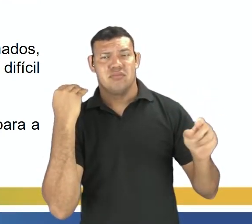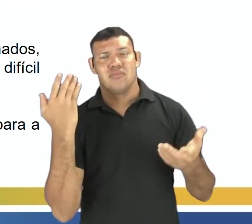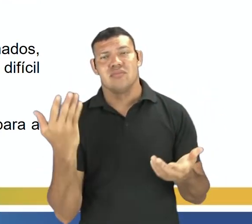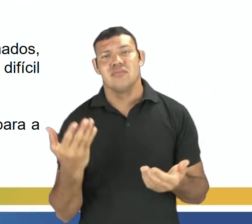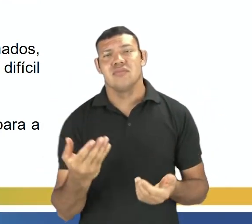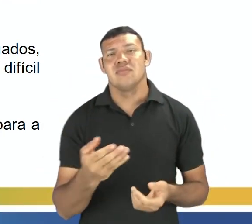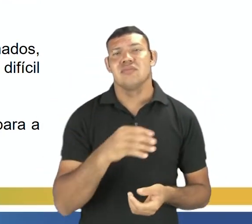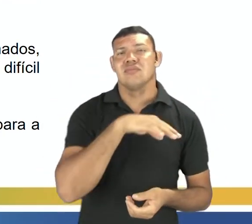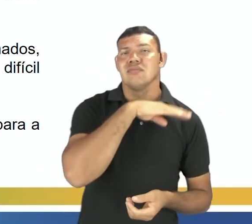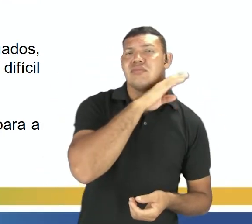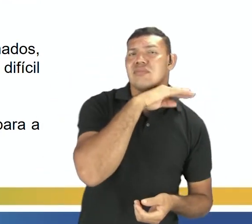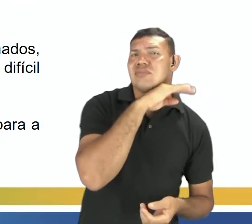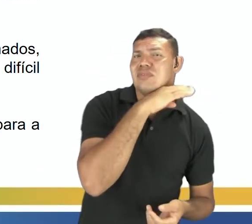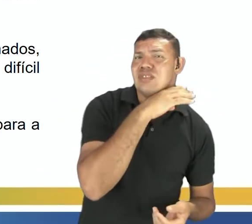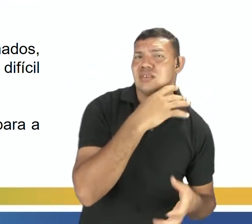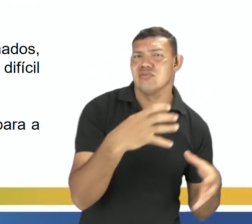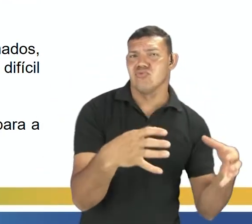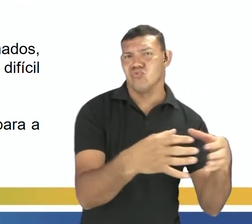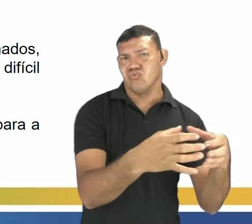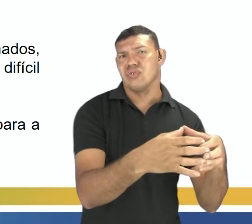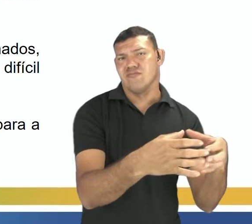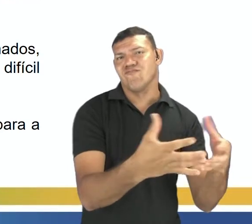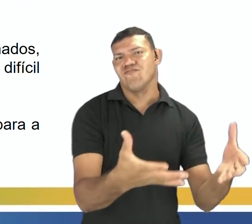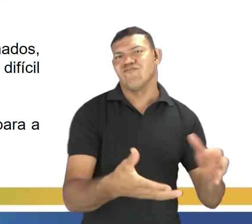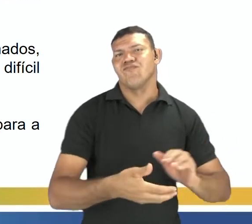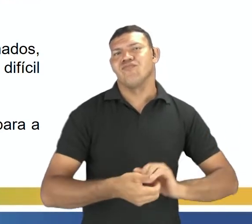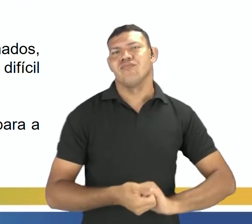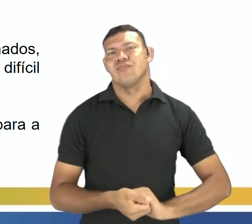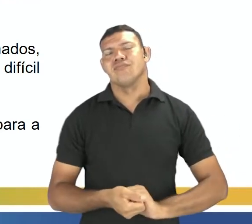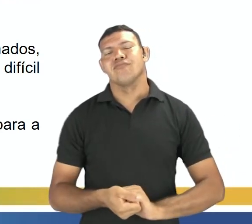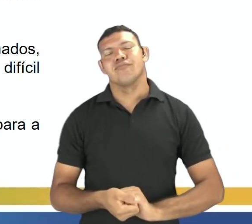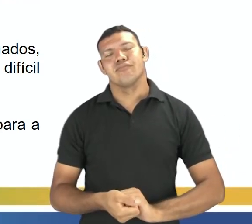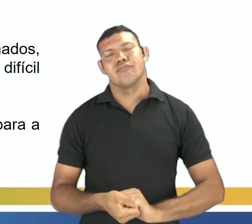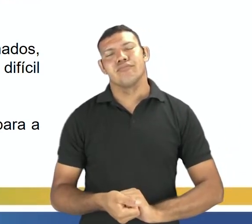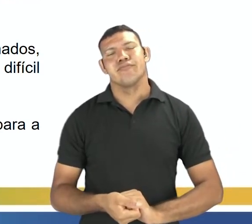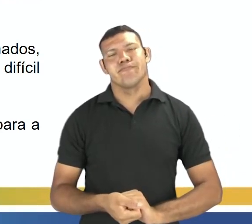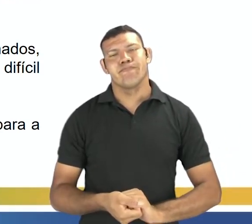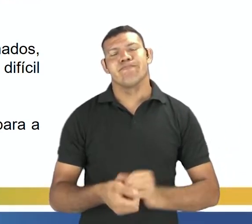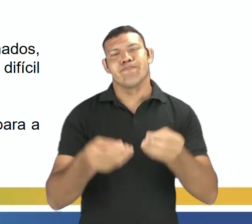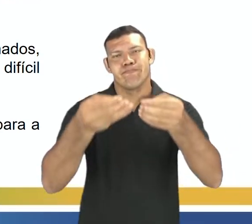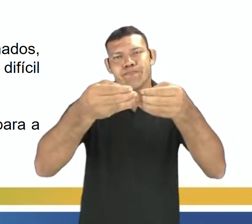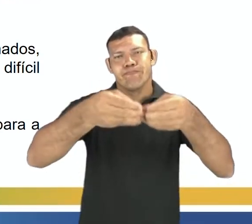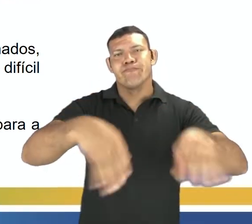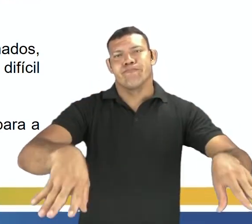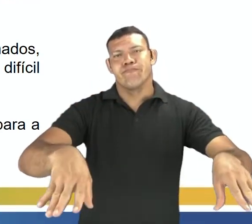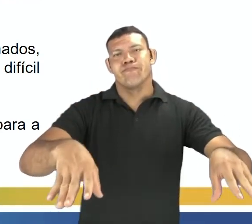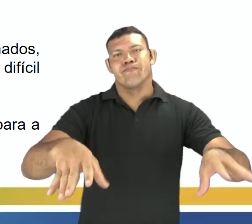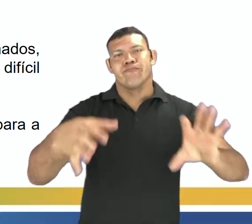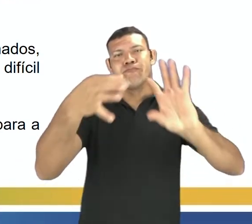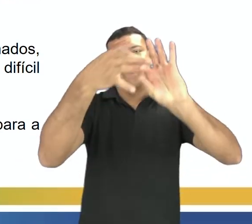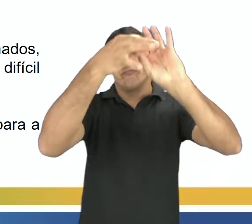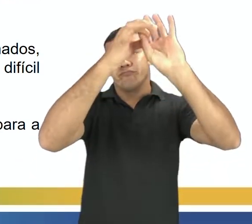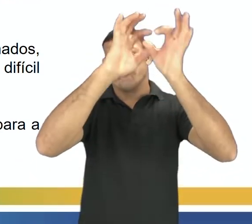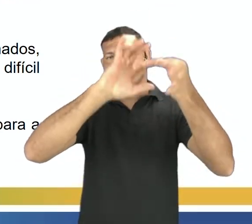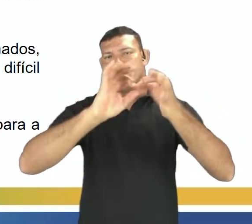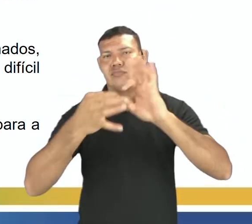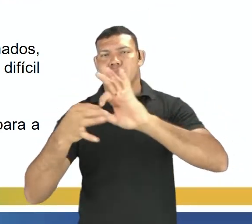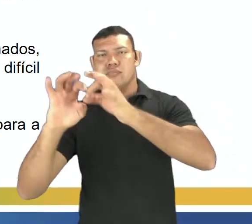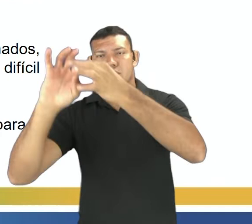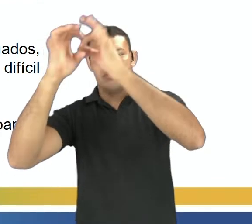de algumas espécies e assim afetar o ciclo da vida de modo